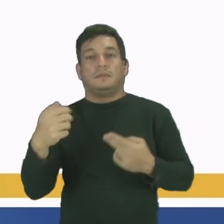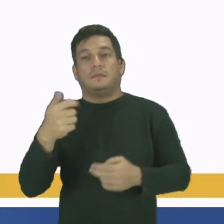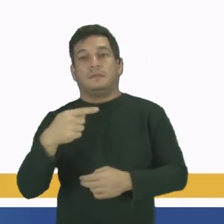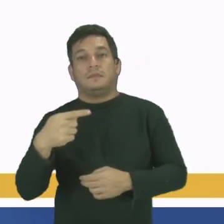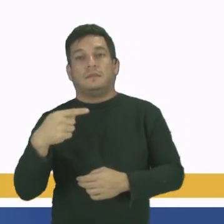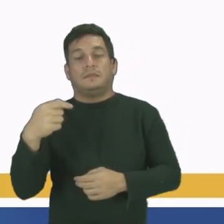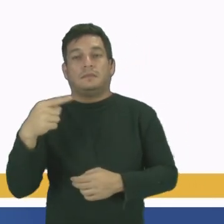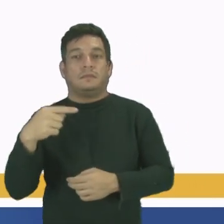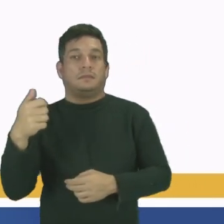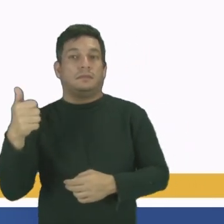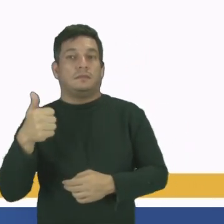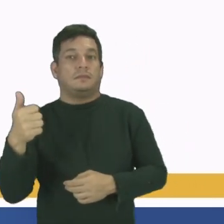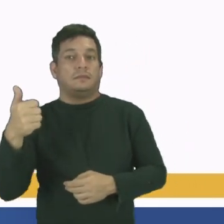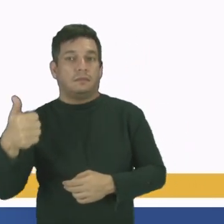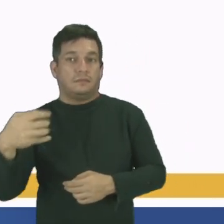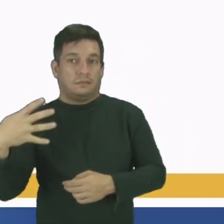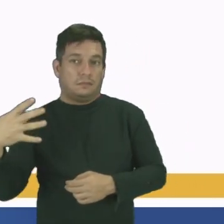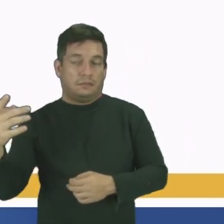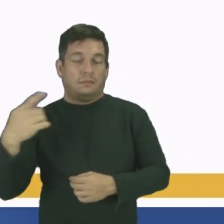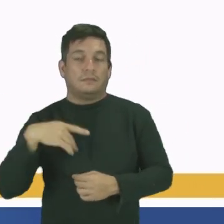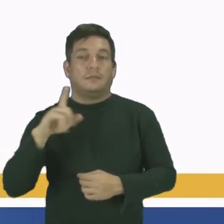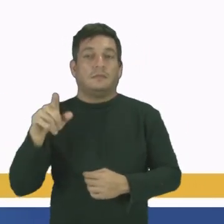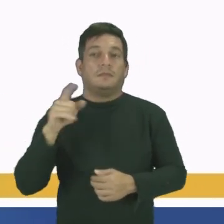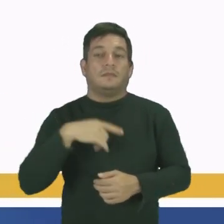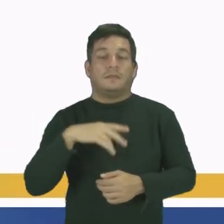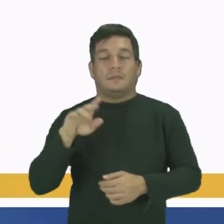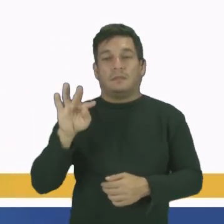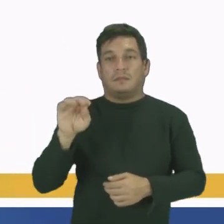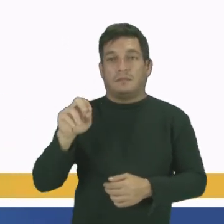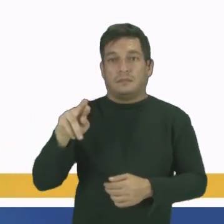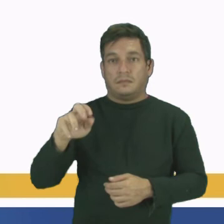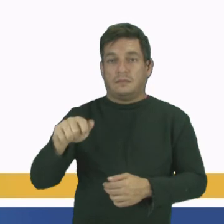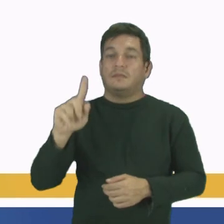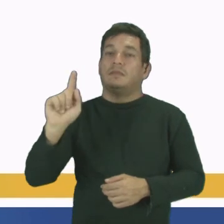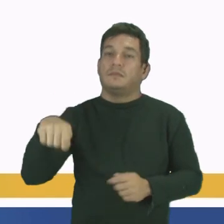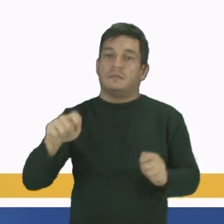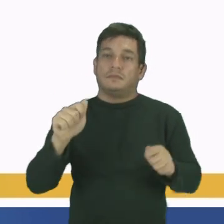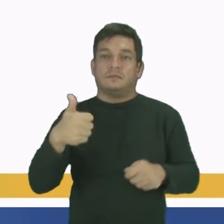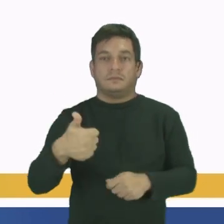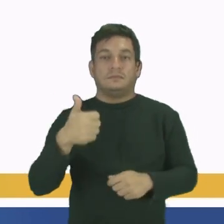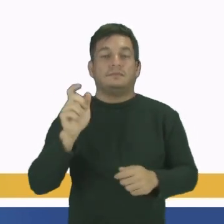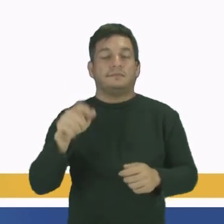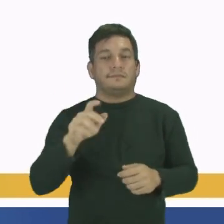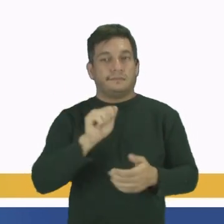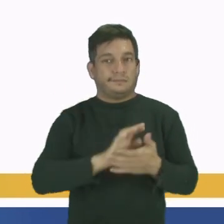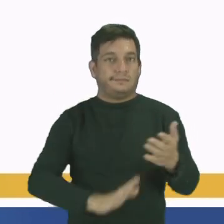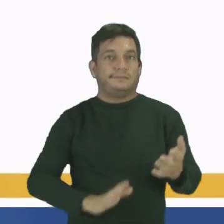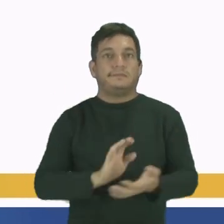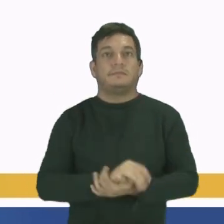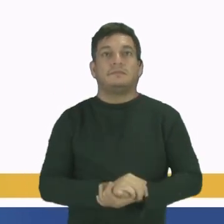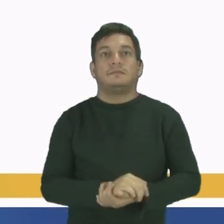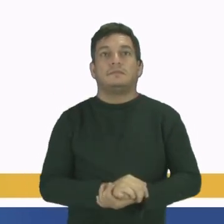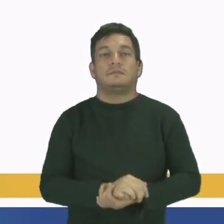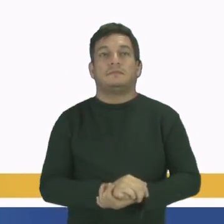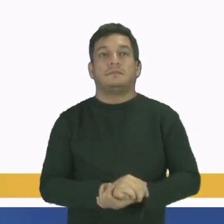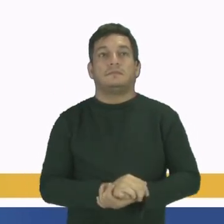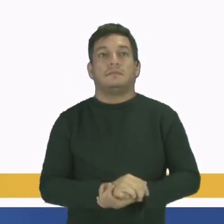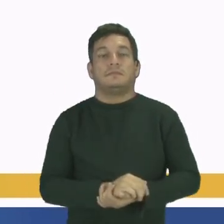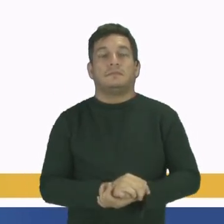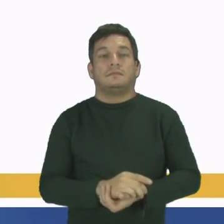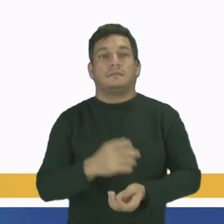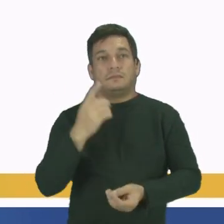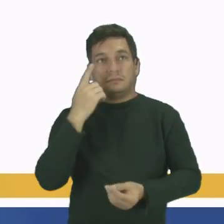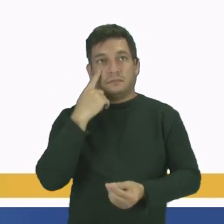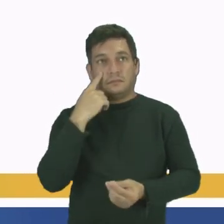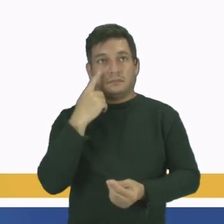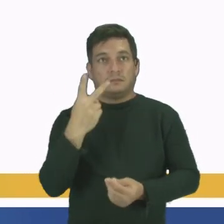menos 144. Então, o teorema de Birnet é válido nessa atividade. Tá ok? Nós